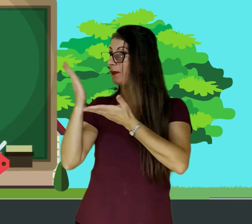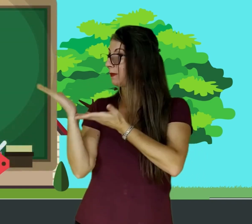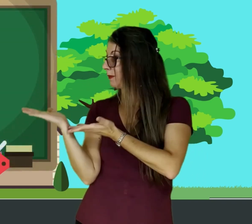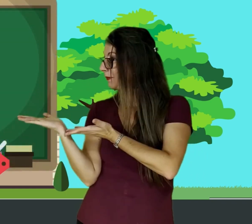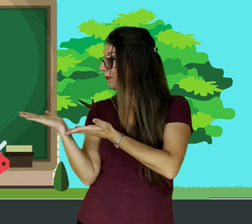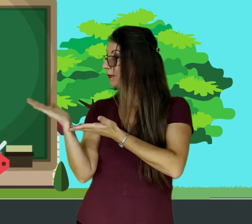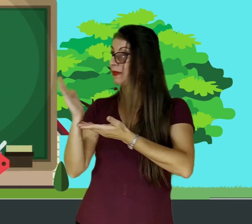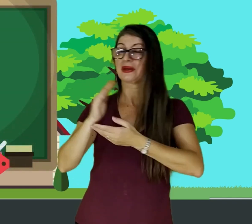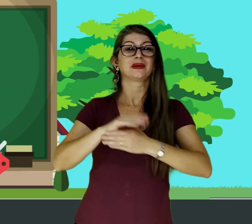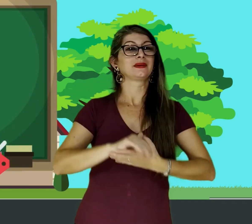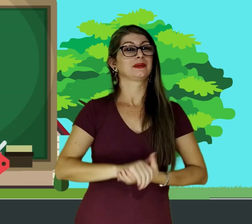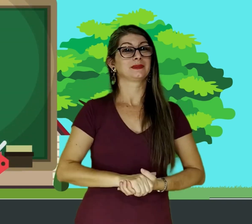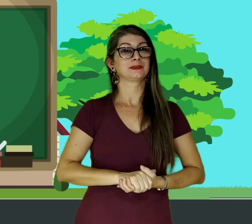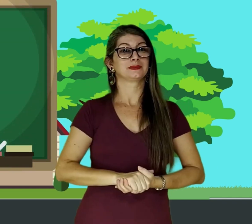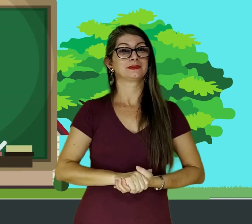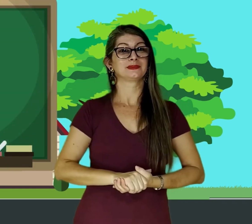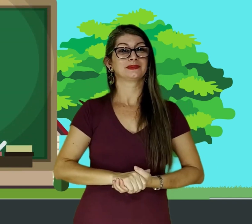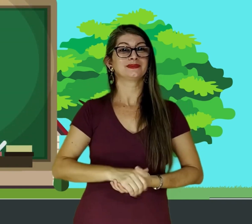Pedro,